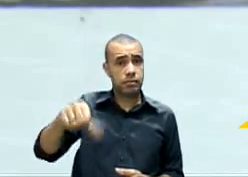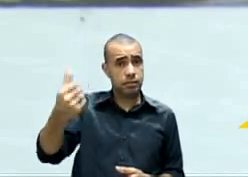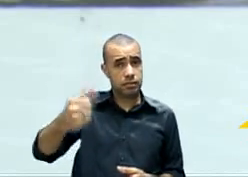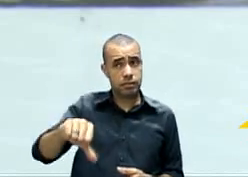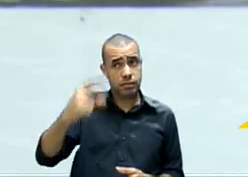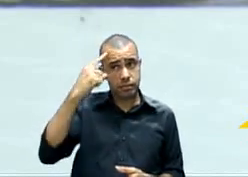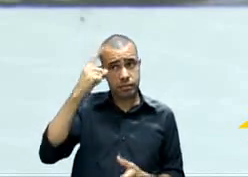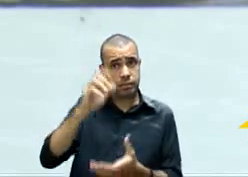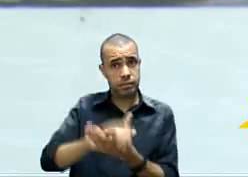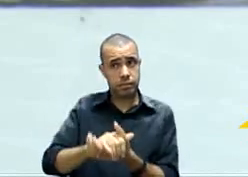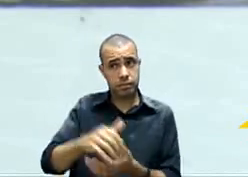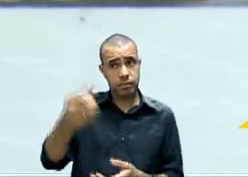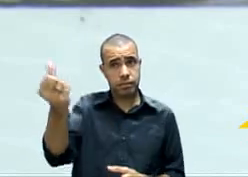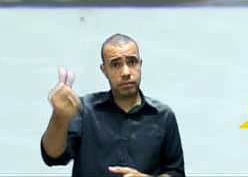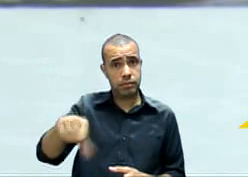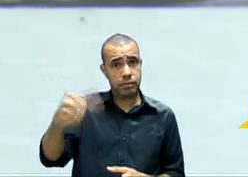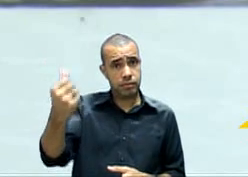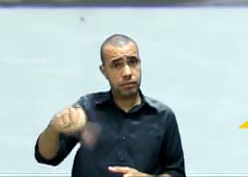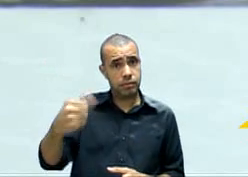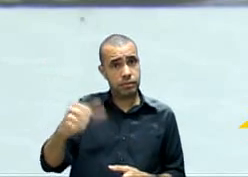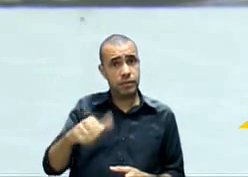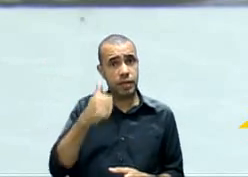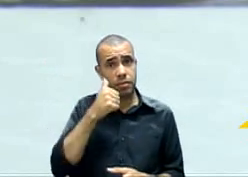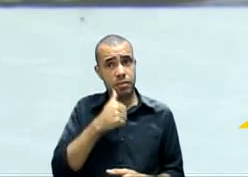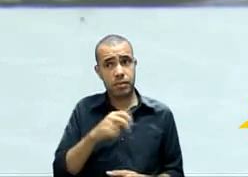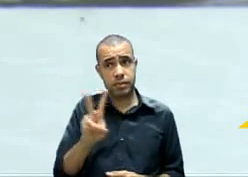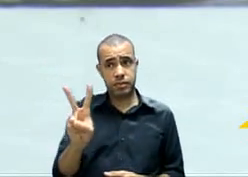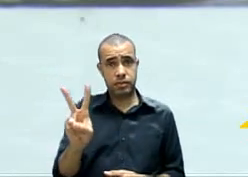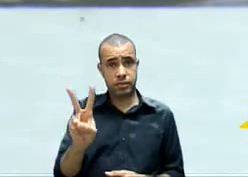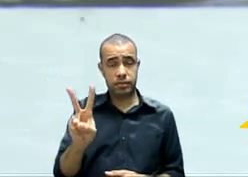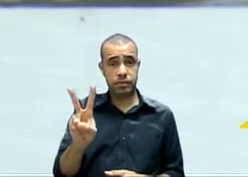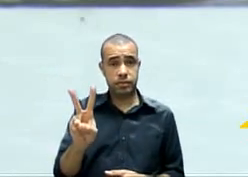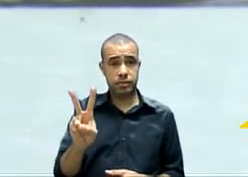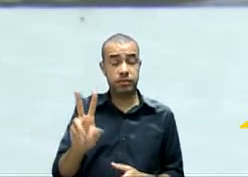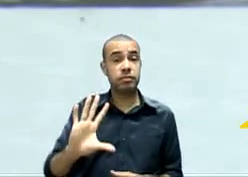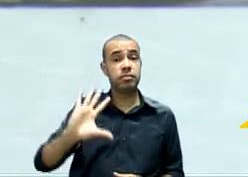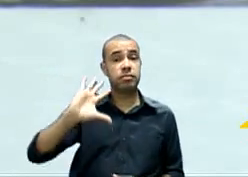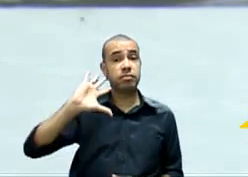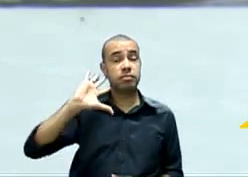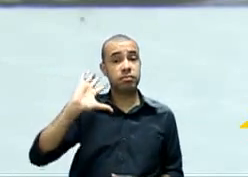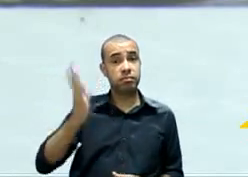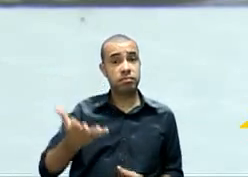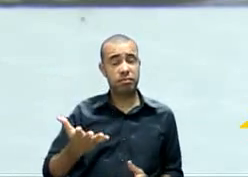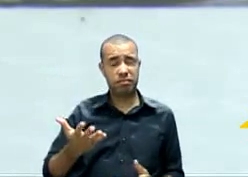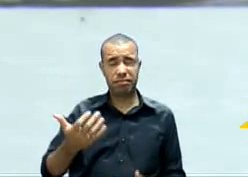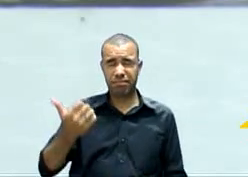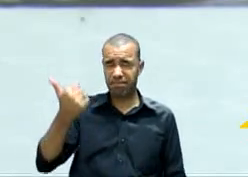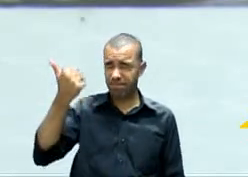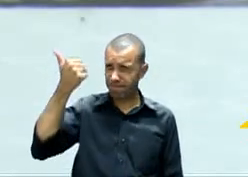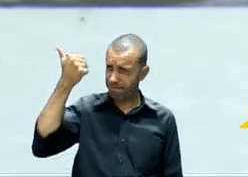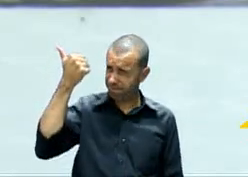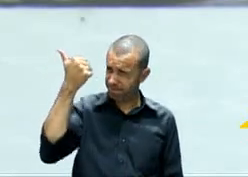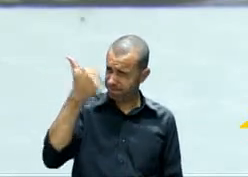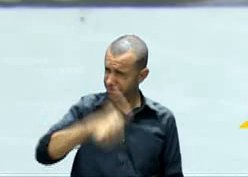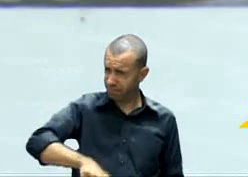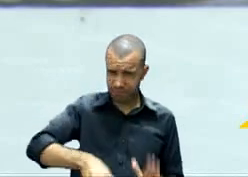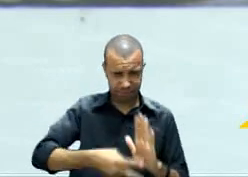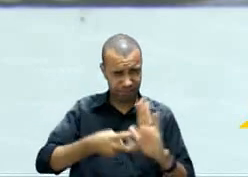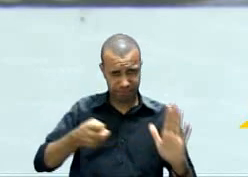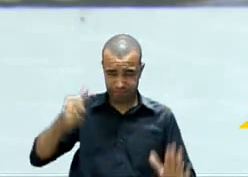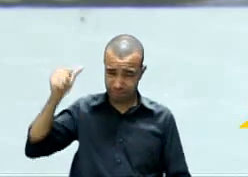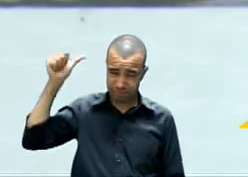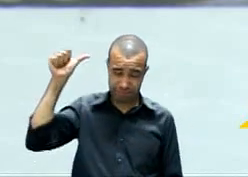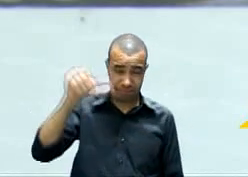lésbicas. Então, aquele par de lésbicas que fizeram o pior crime desse país, o